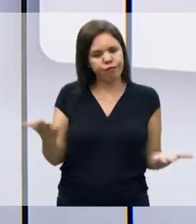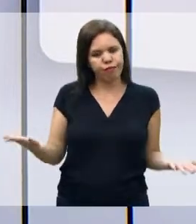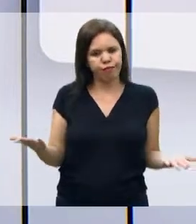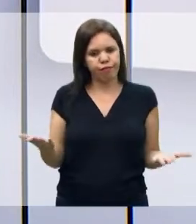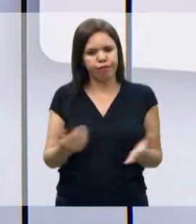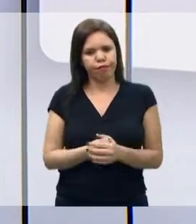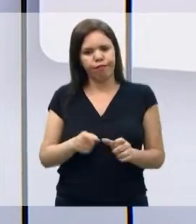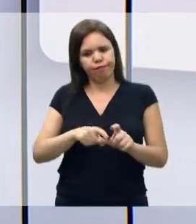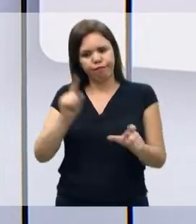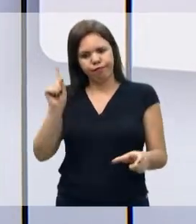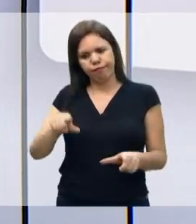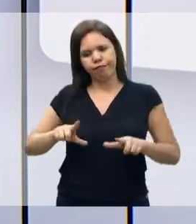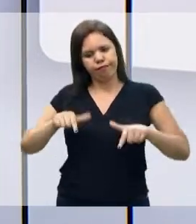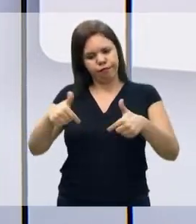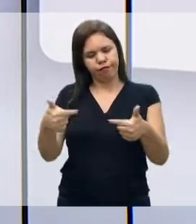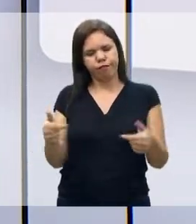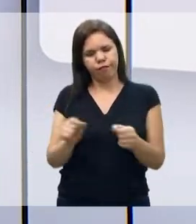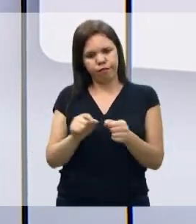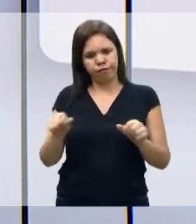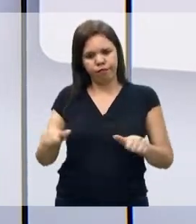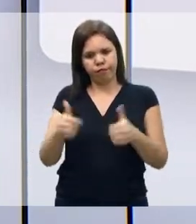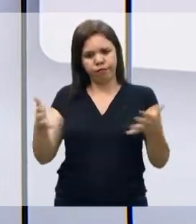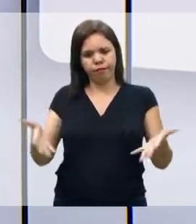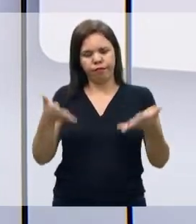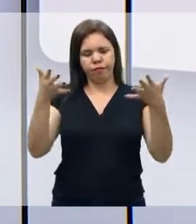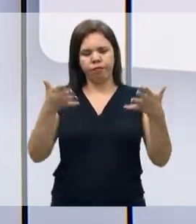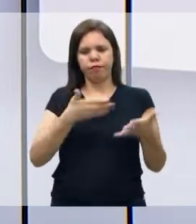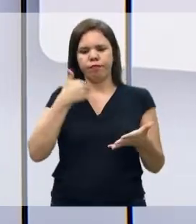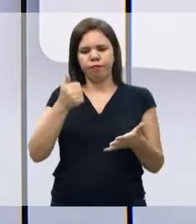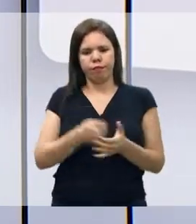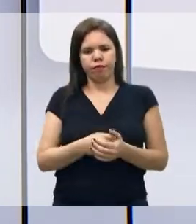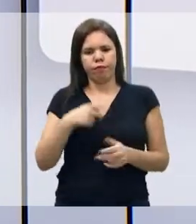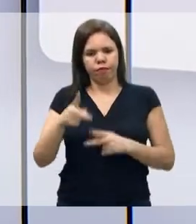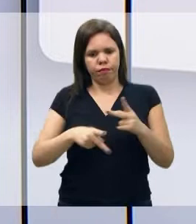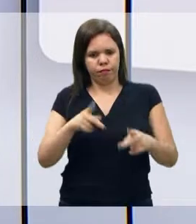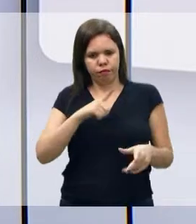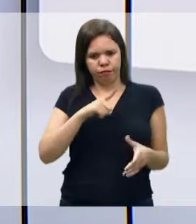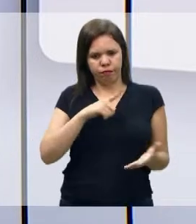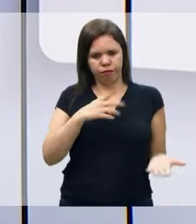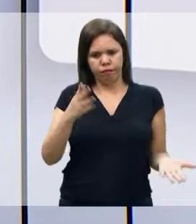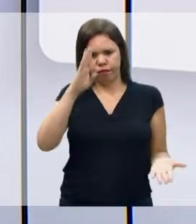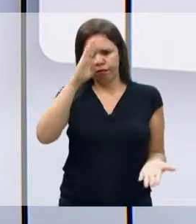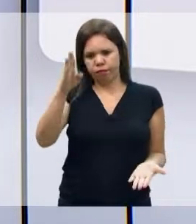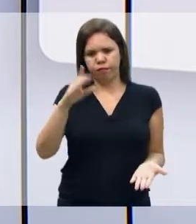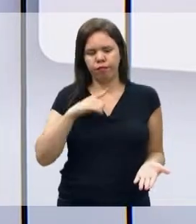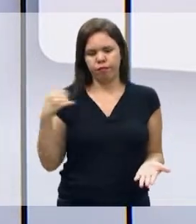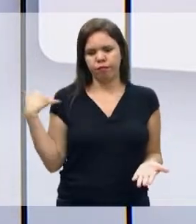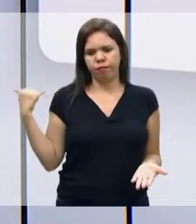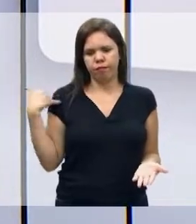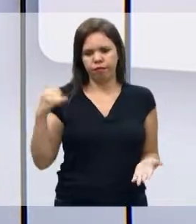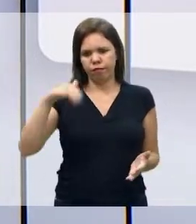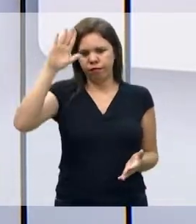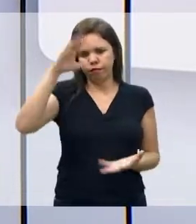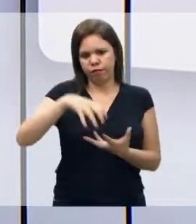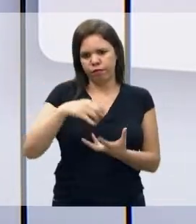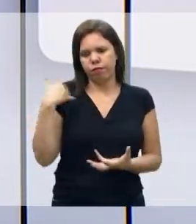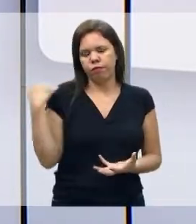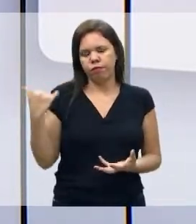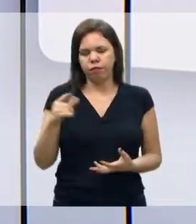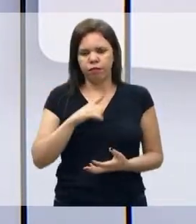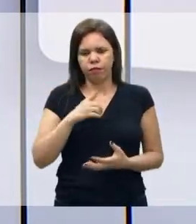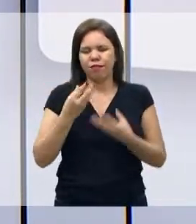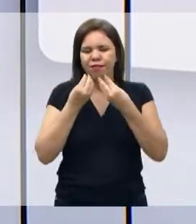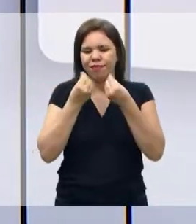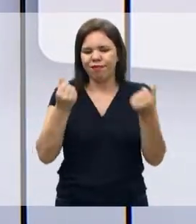que estar atuando de forma positiva e propositiva, para que as pessoas tenham, principalmente numa idade mais avançada, elas tenham